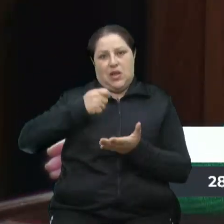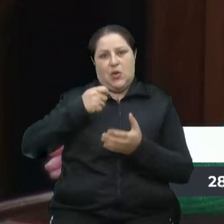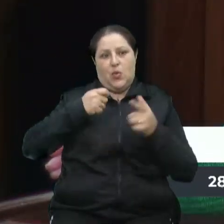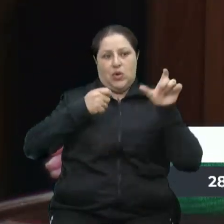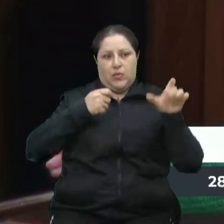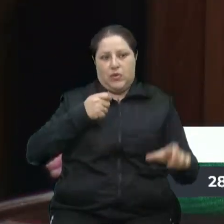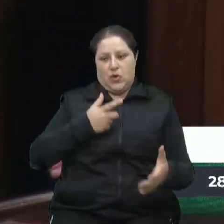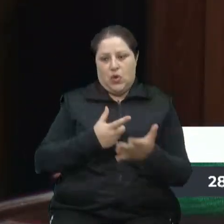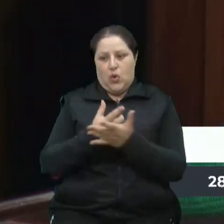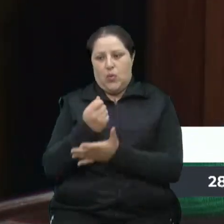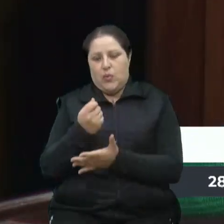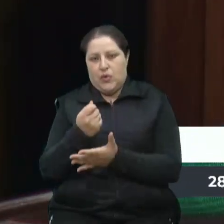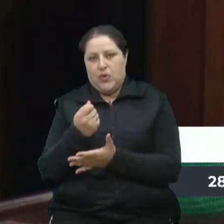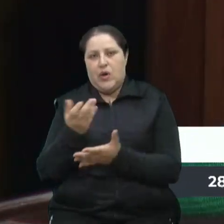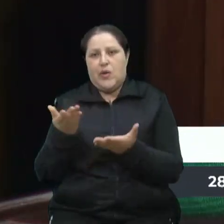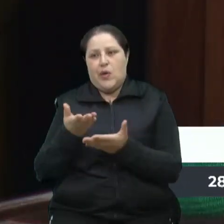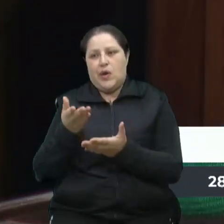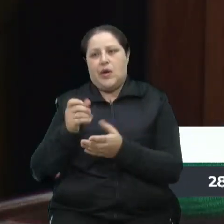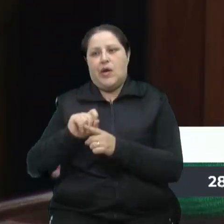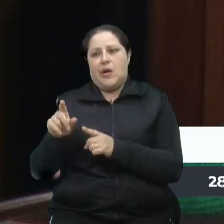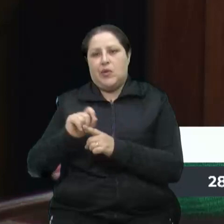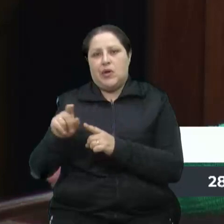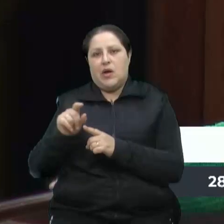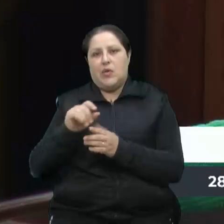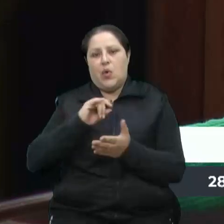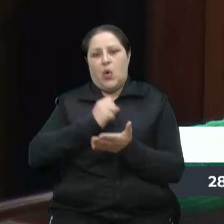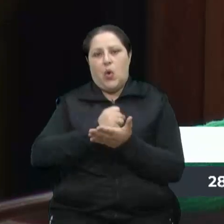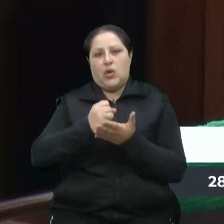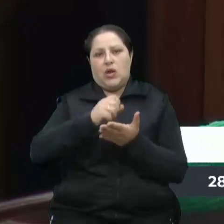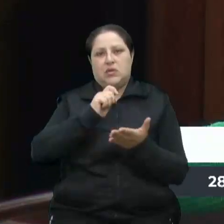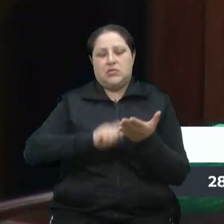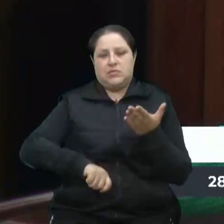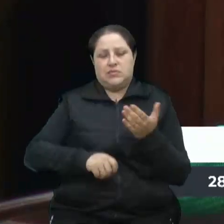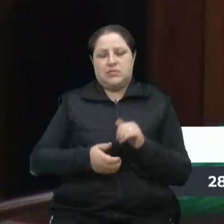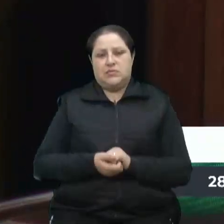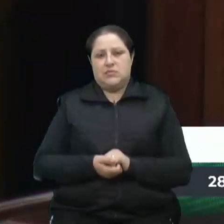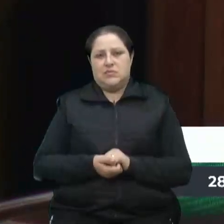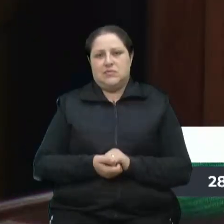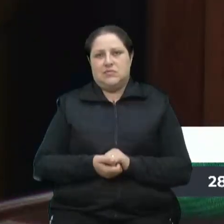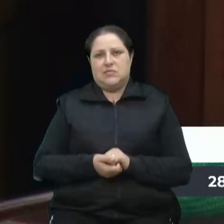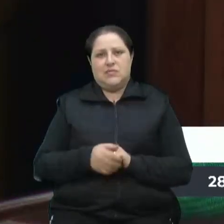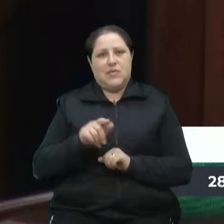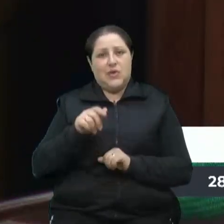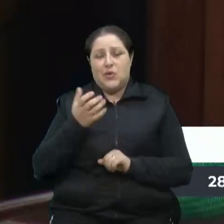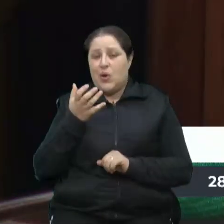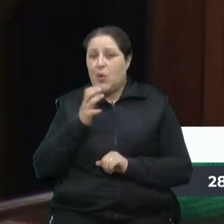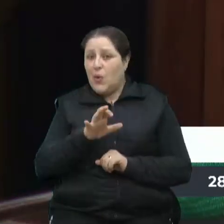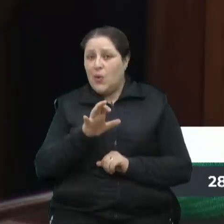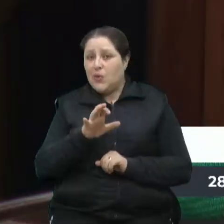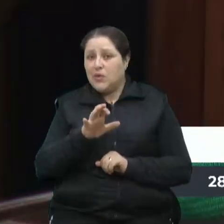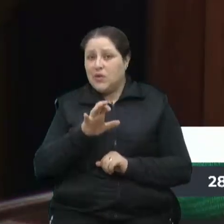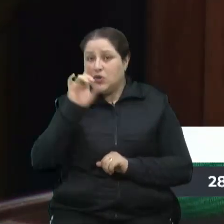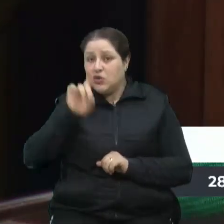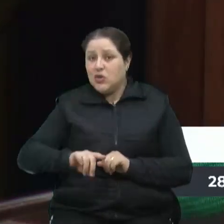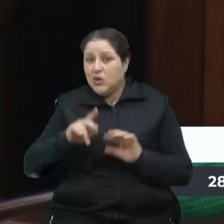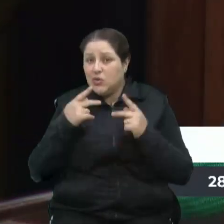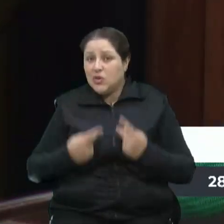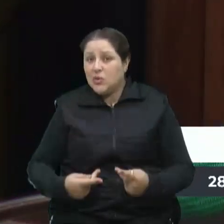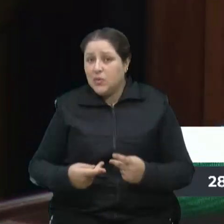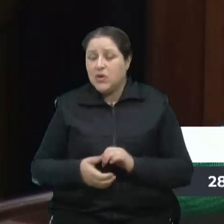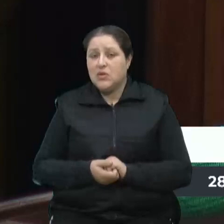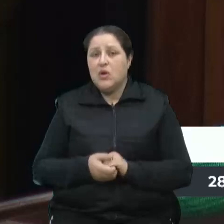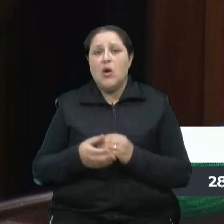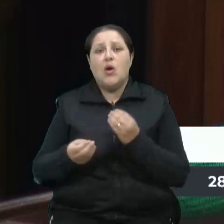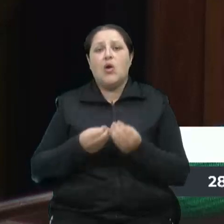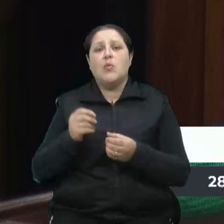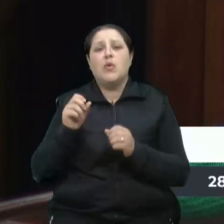à dignidade humana sem precedentes. Como pode um conjunto habitacional construído